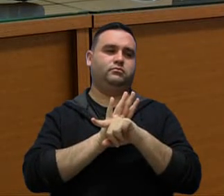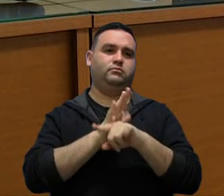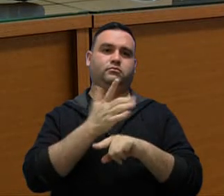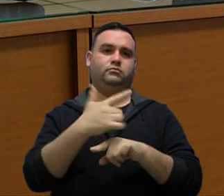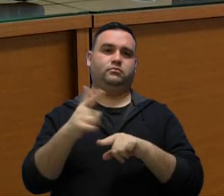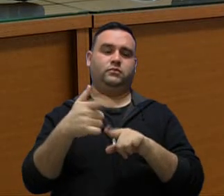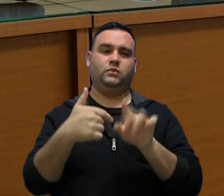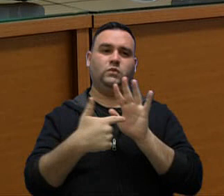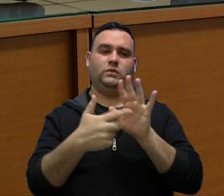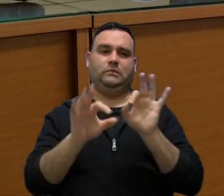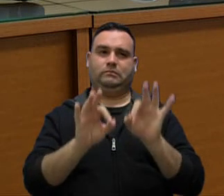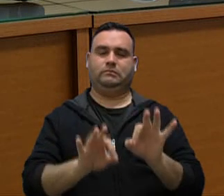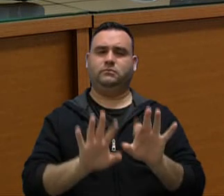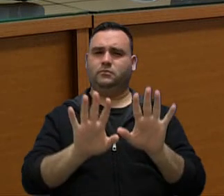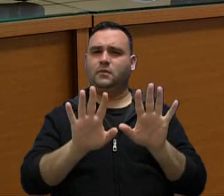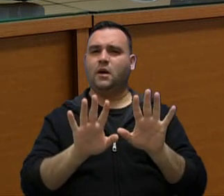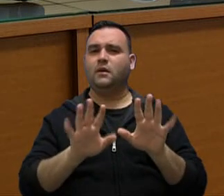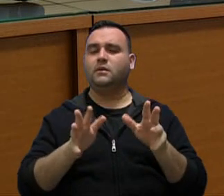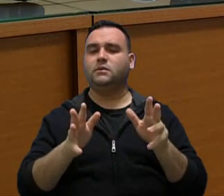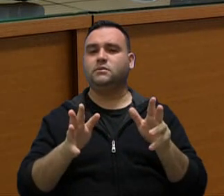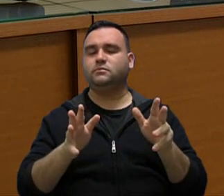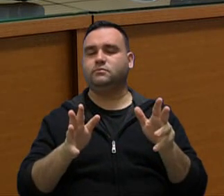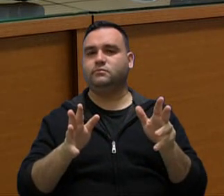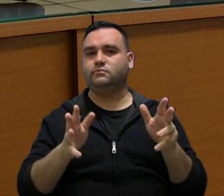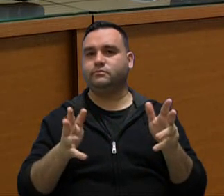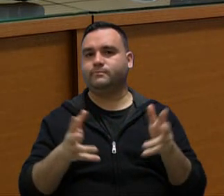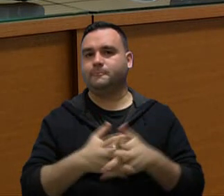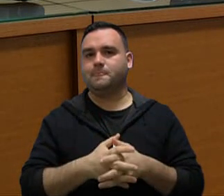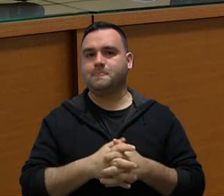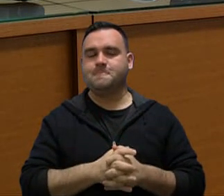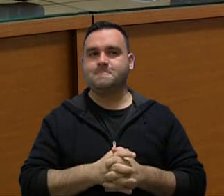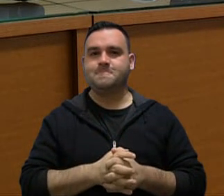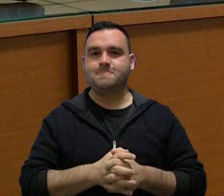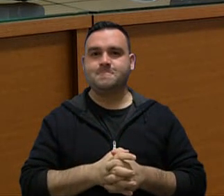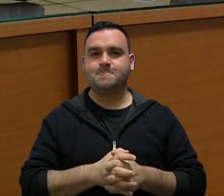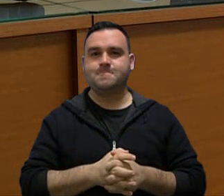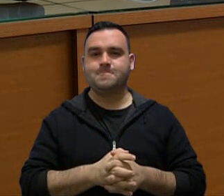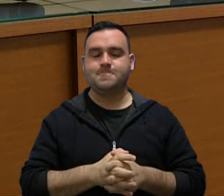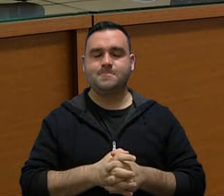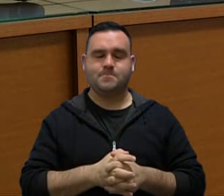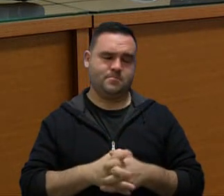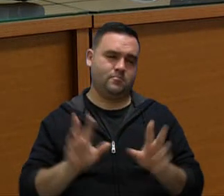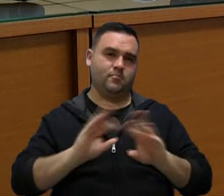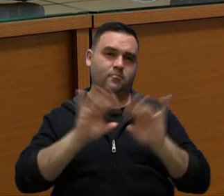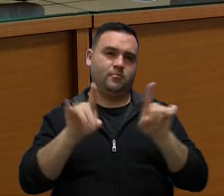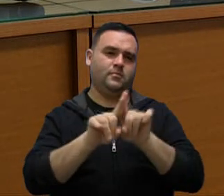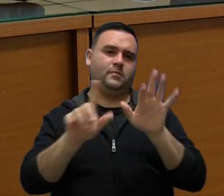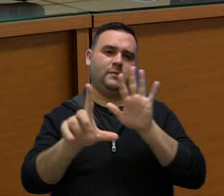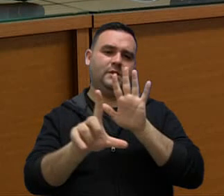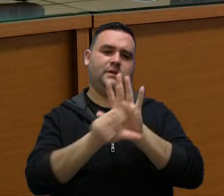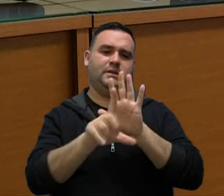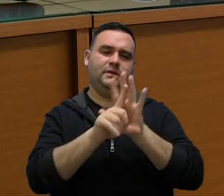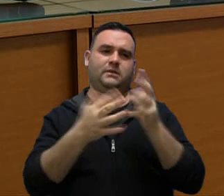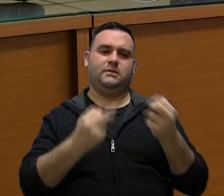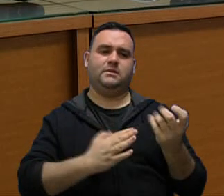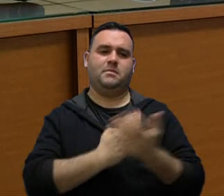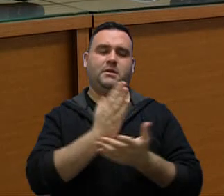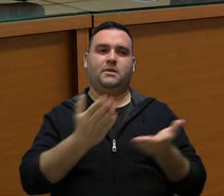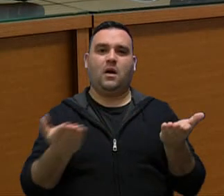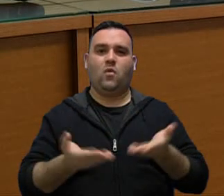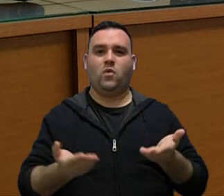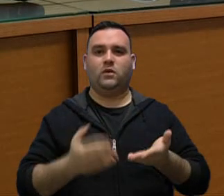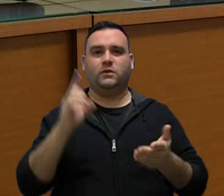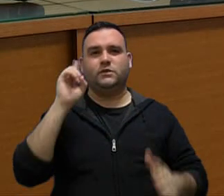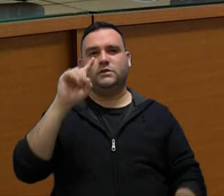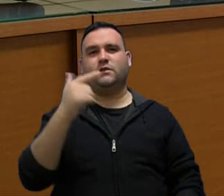usei nenhum tipo de apontamento mas é e obviamente que a lei que foi aprovada agora